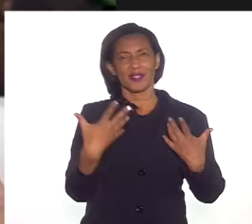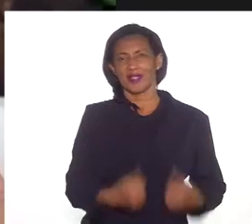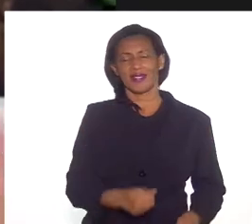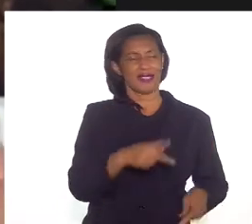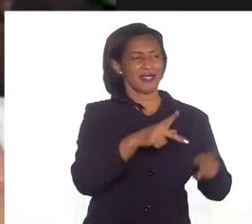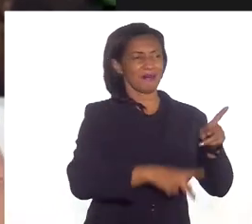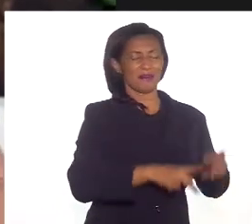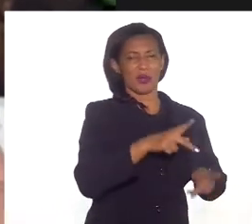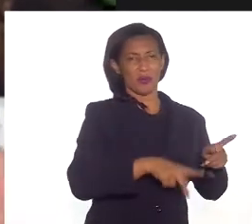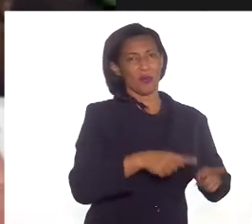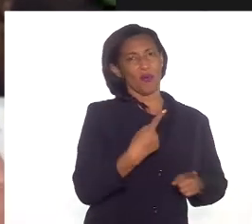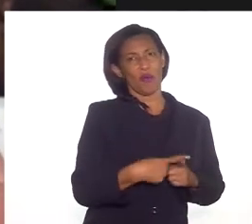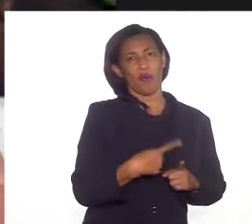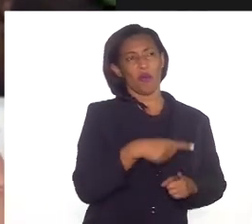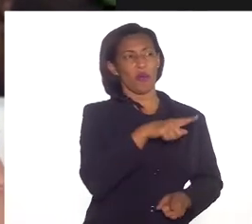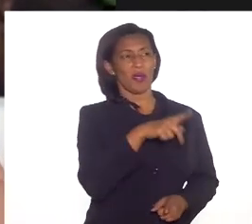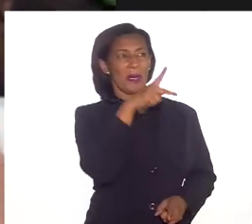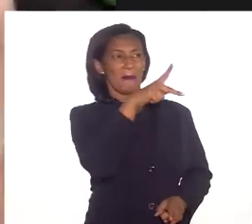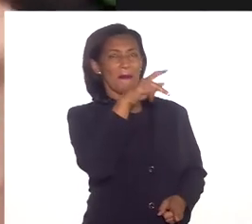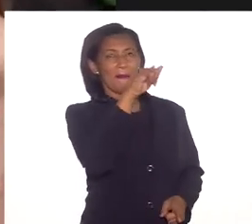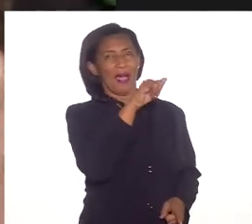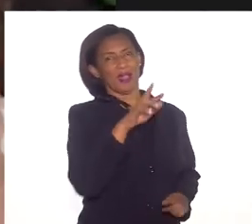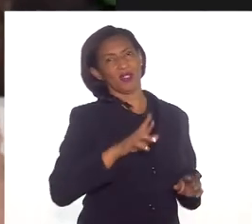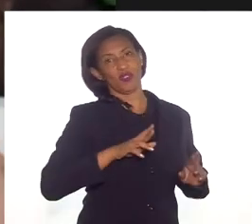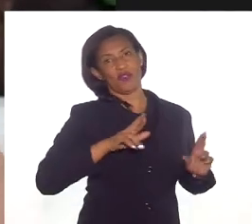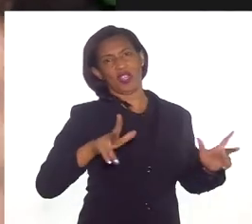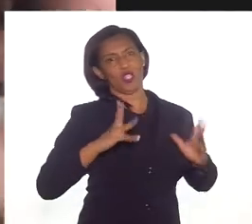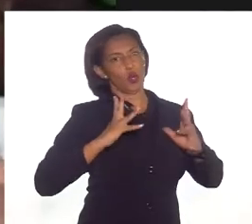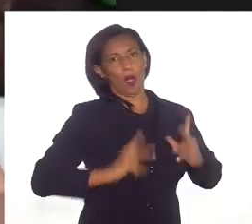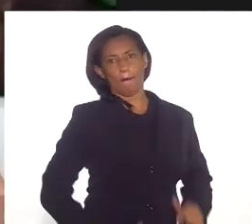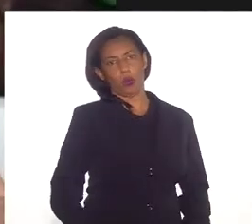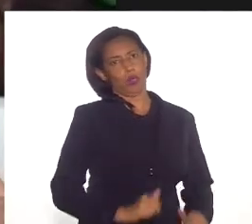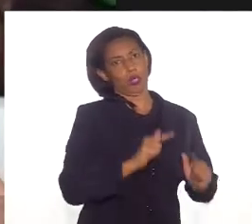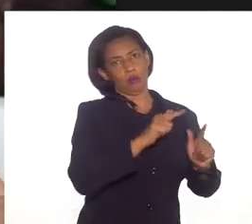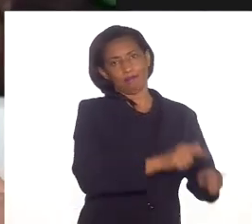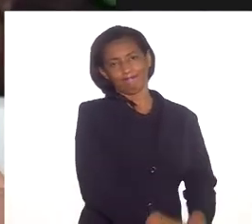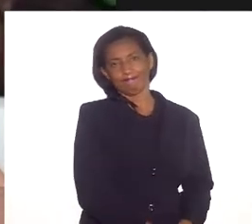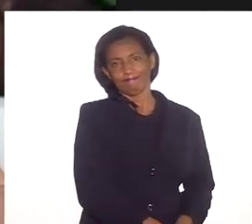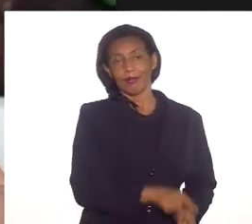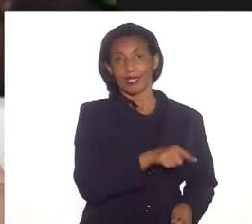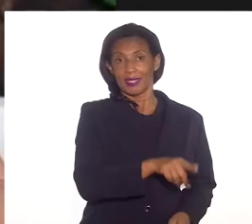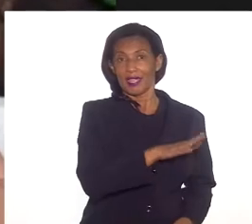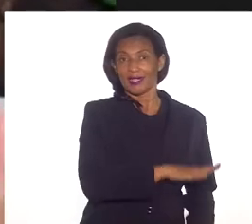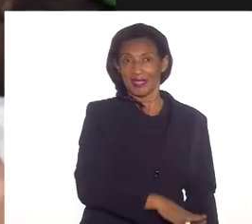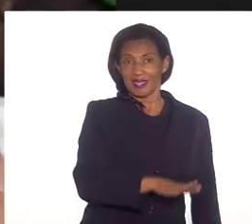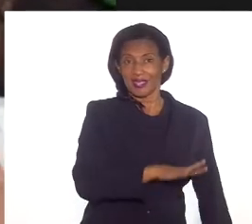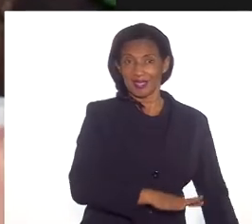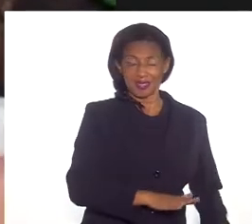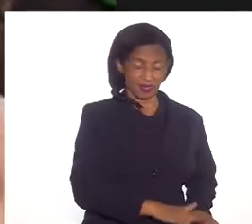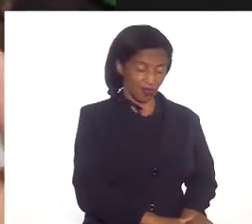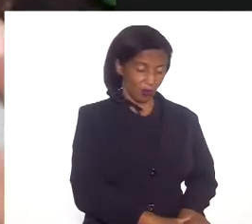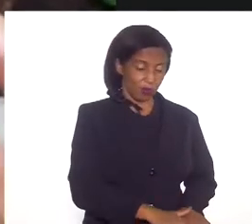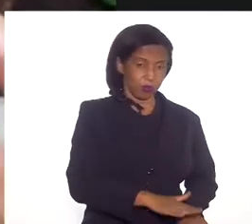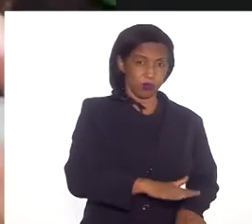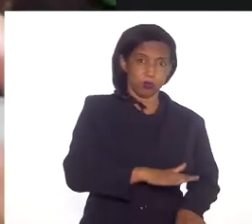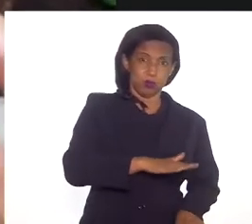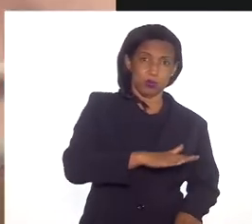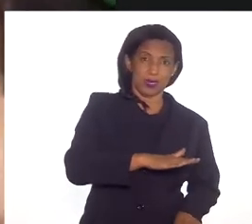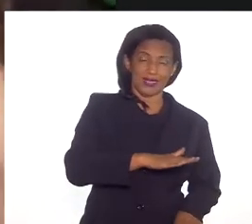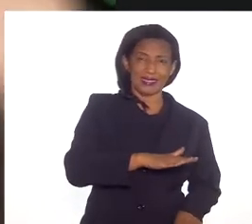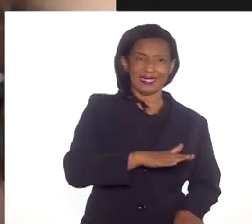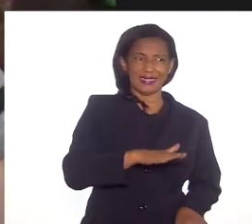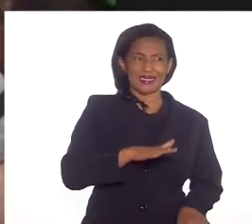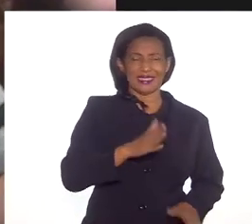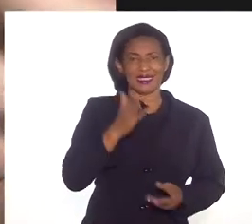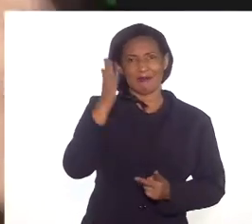seu povo, justamente porque ele já não é, digamos, uma criança pura daquele povo. E essa criança vai crescer assim,